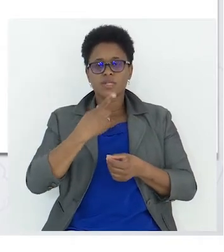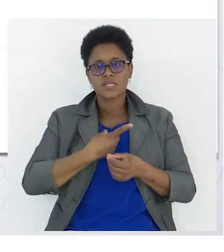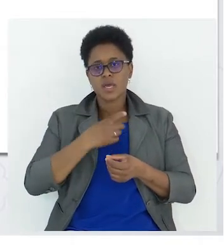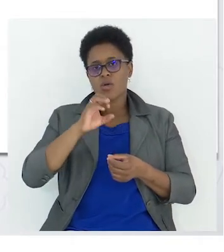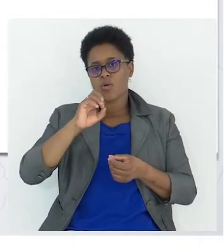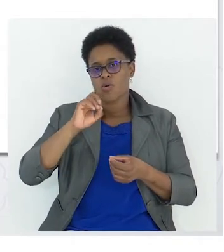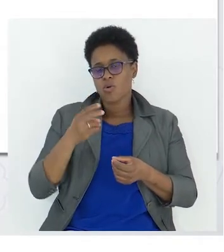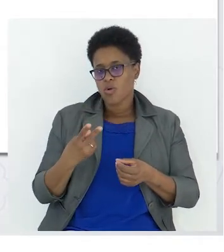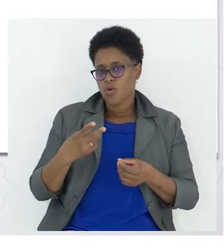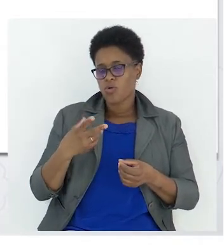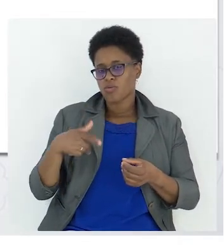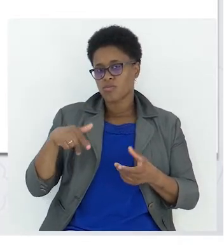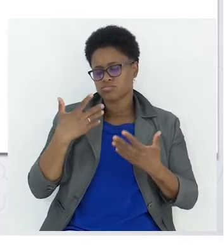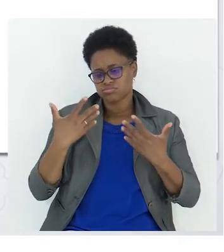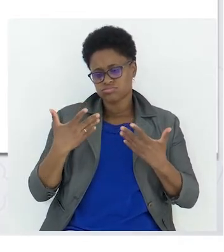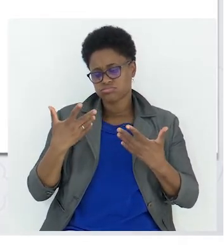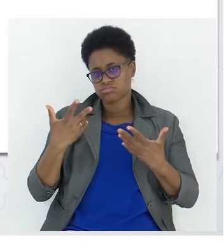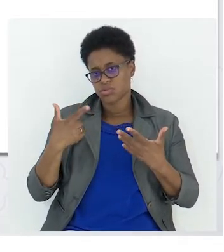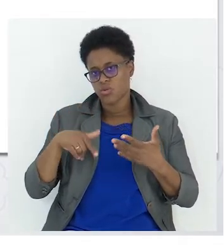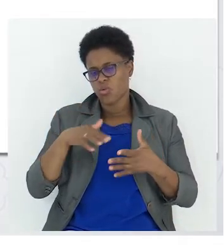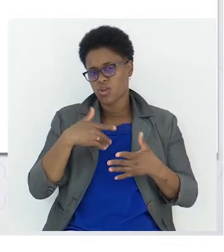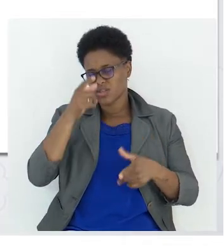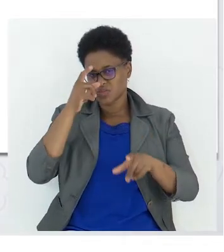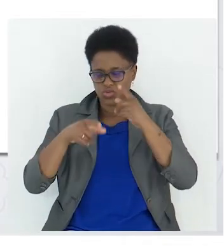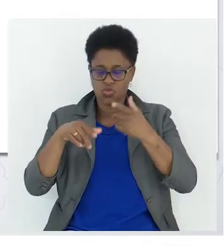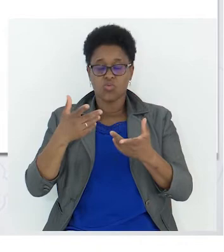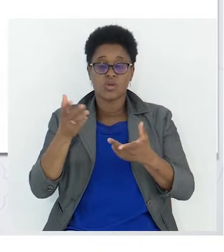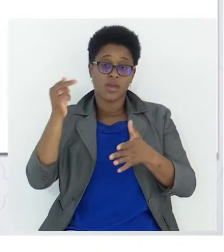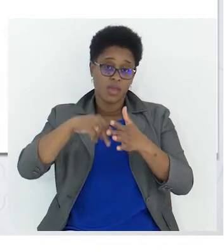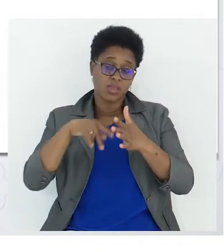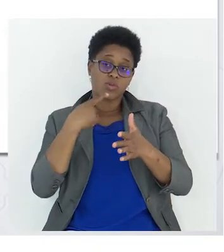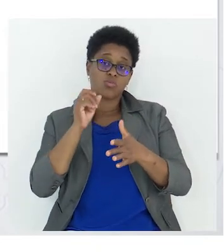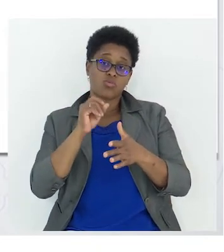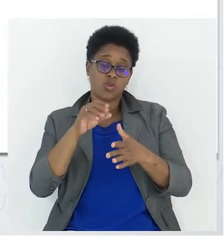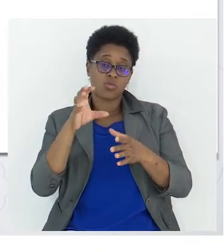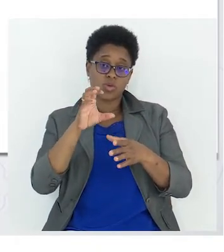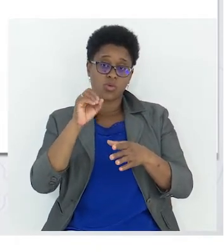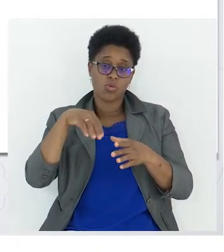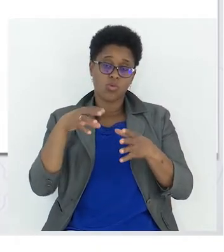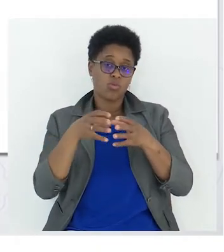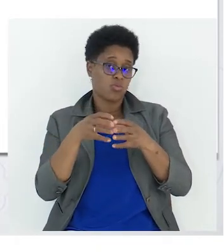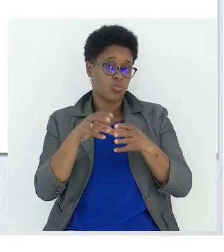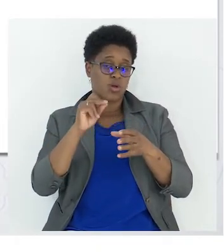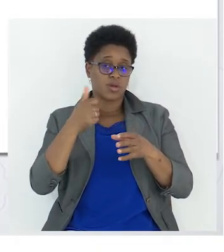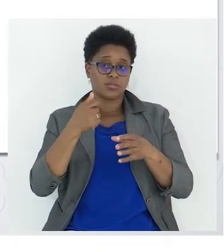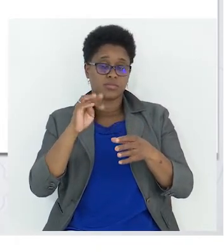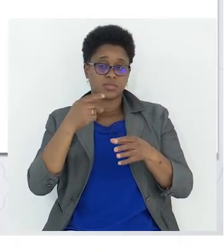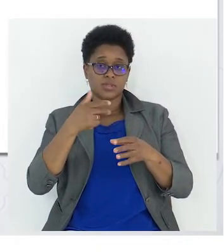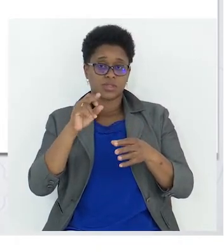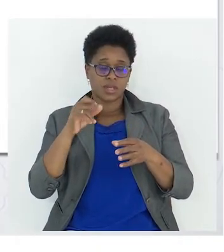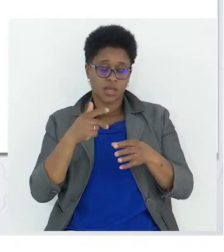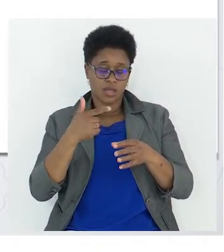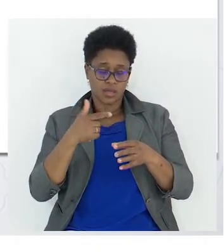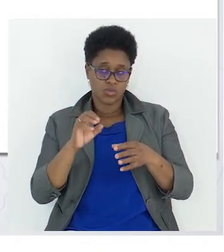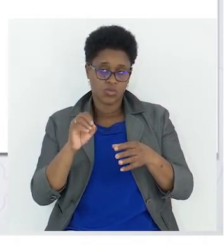então a qualidade das pessoas. Por isso, entra para o nome comum, abstrato do plural. Tu